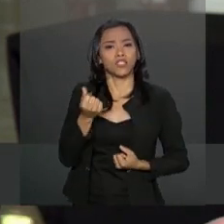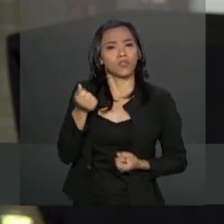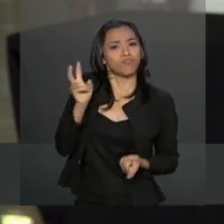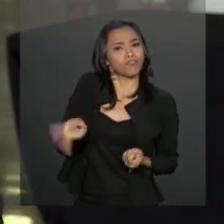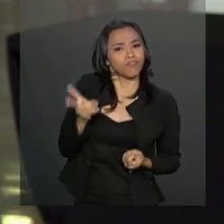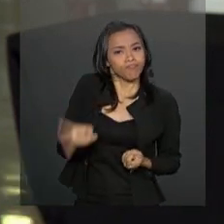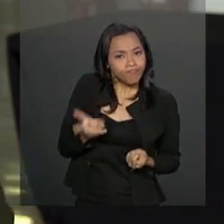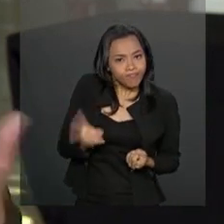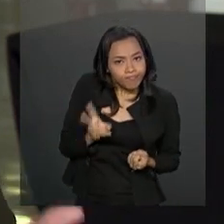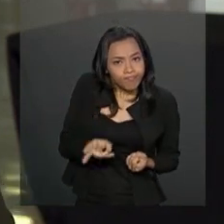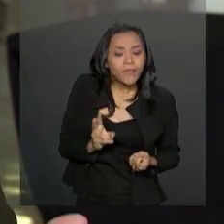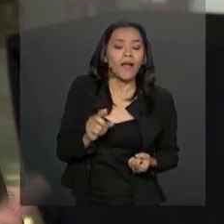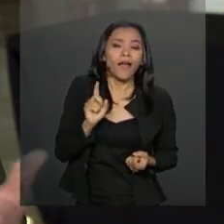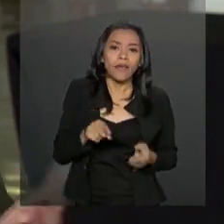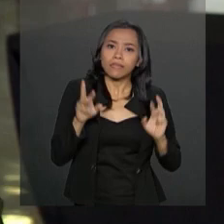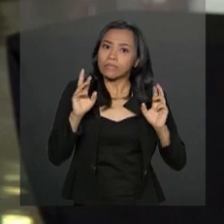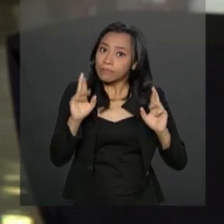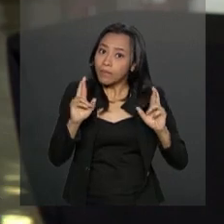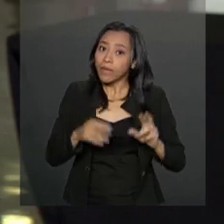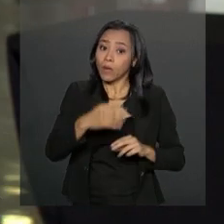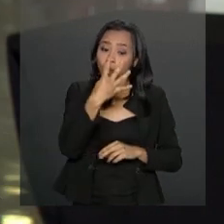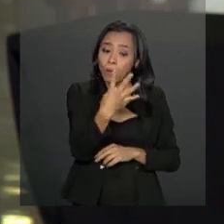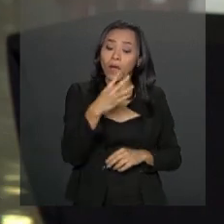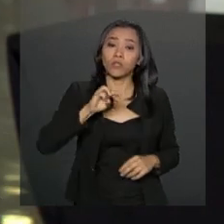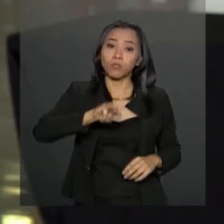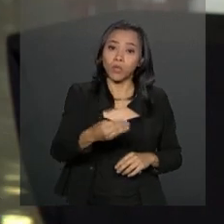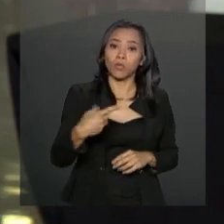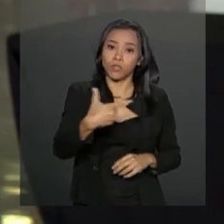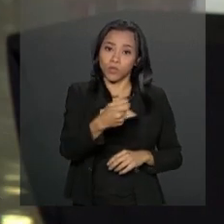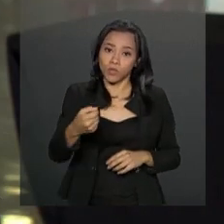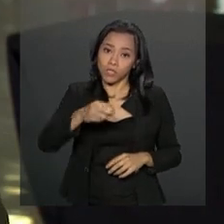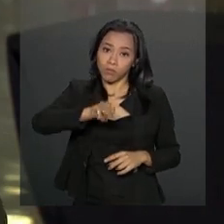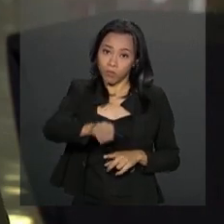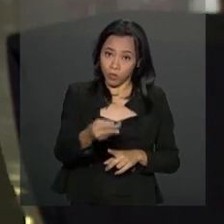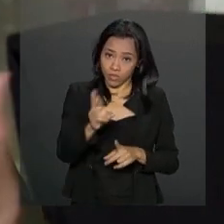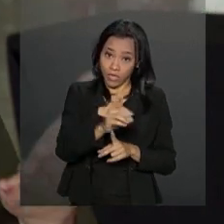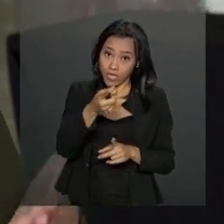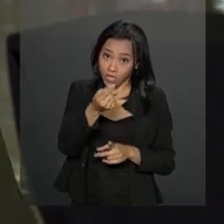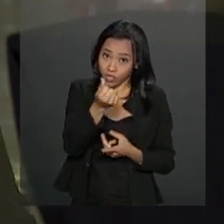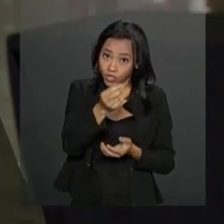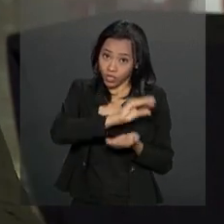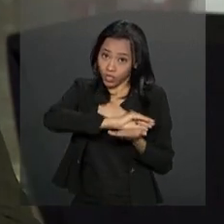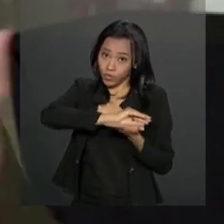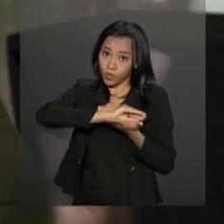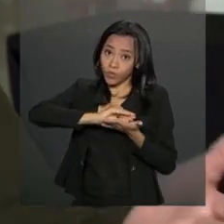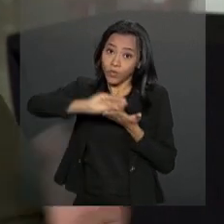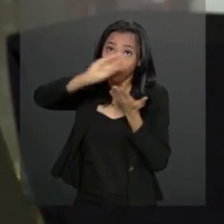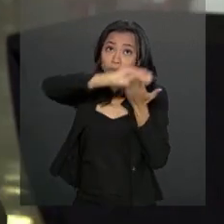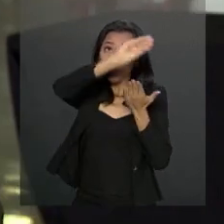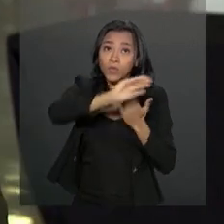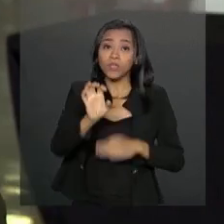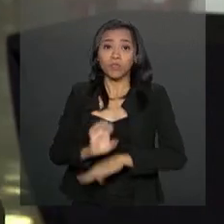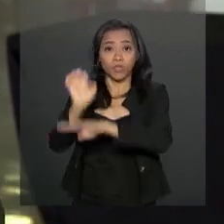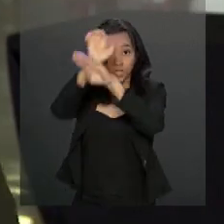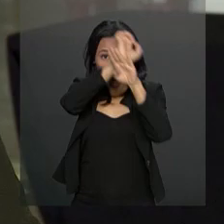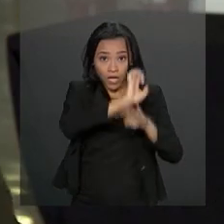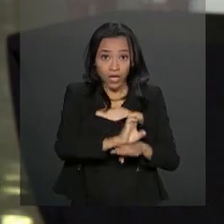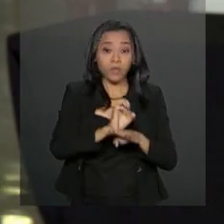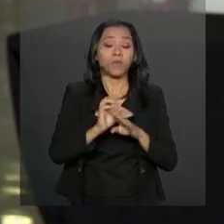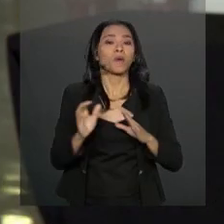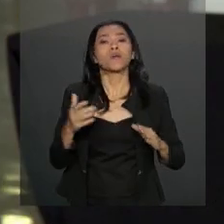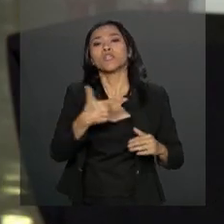expectativa é que R$ 4,2 bilhões sejam destinados para a segurança dos estados e municípios em